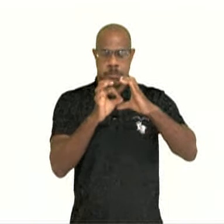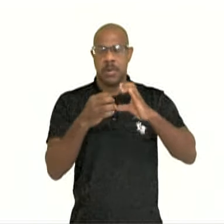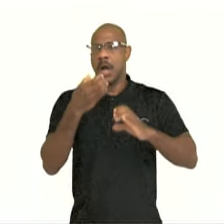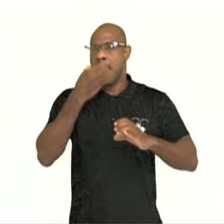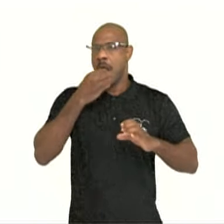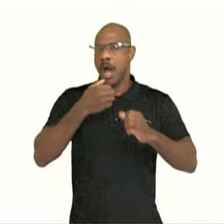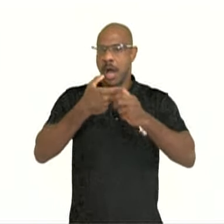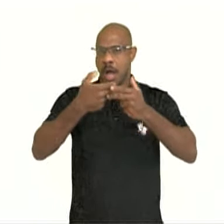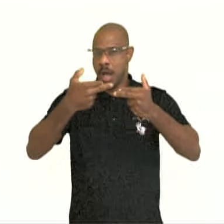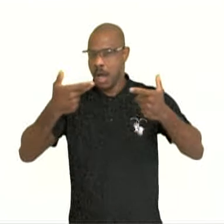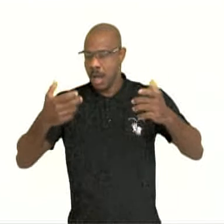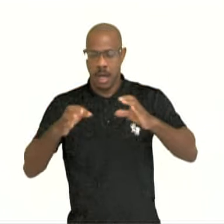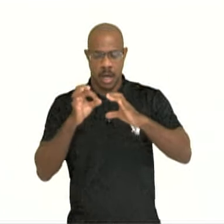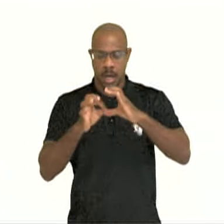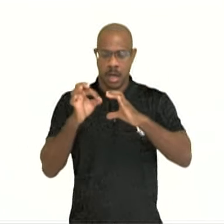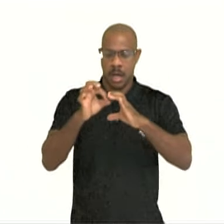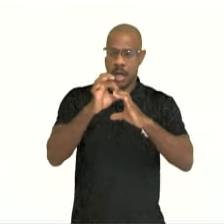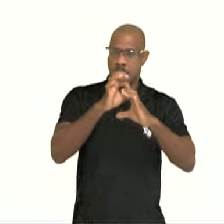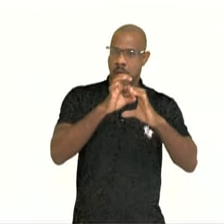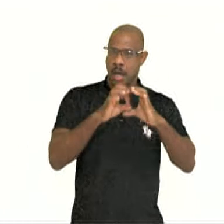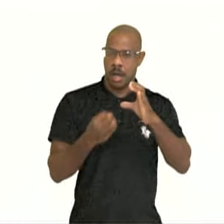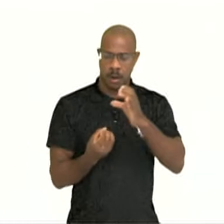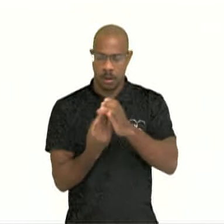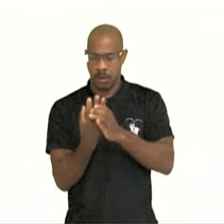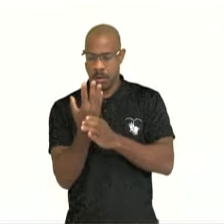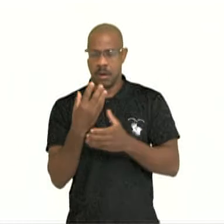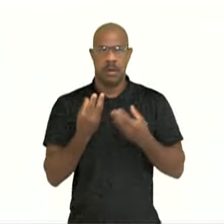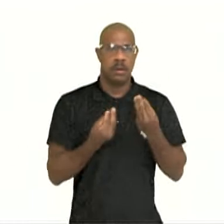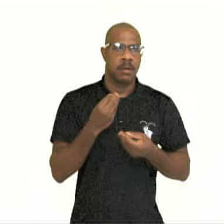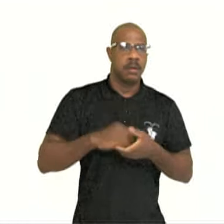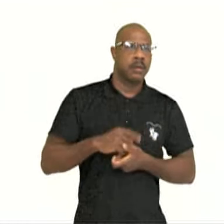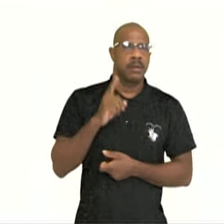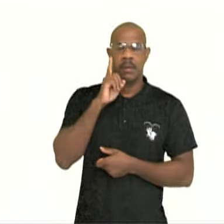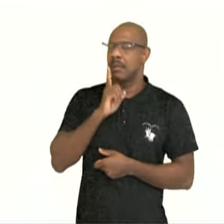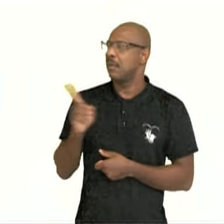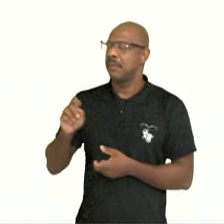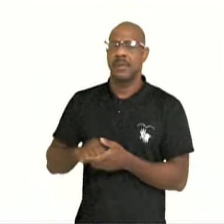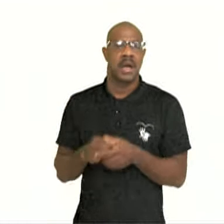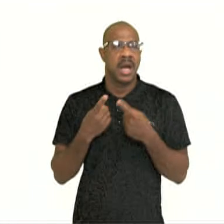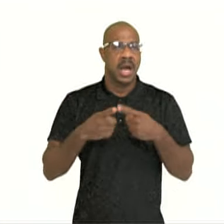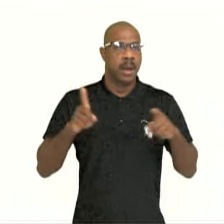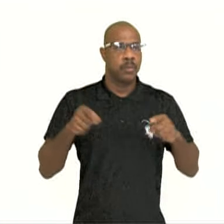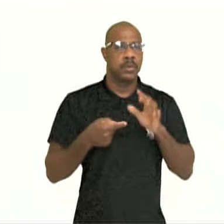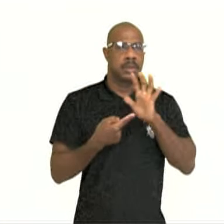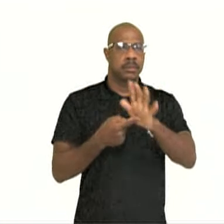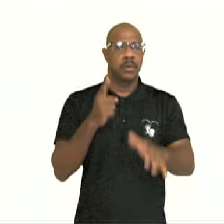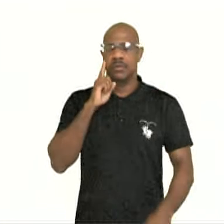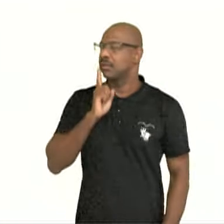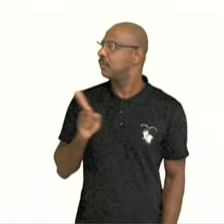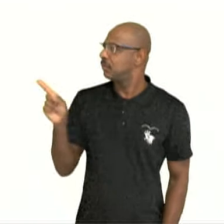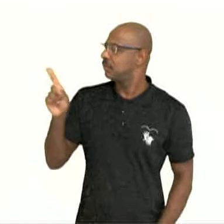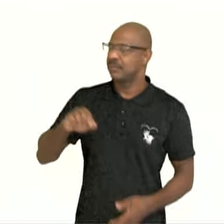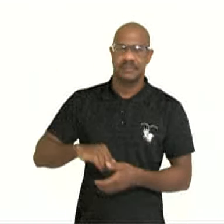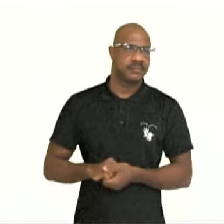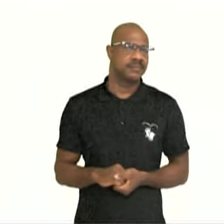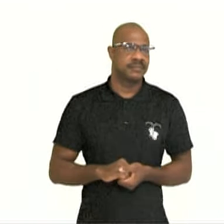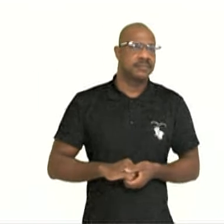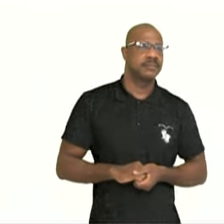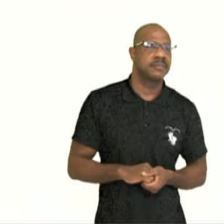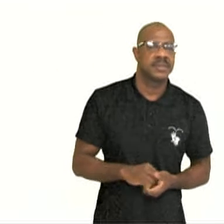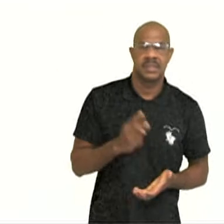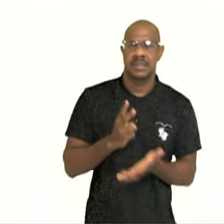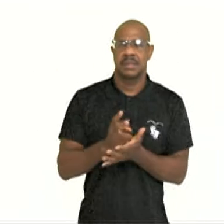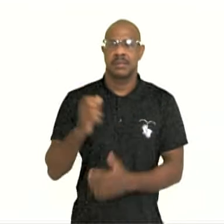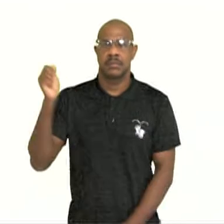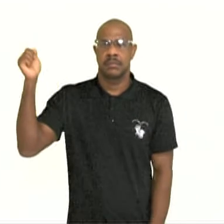um pedacinho de uma música gravada por Vinícius de Moraes, o Girassol, onde ele diz: sempre que o